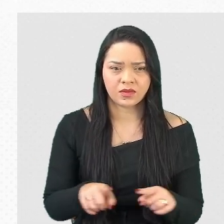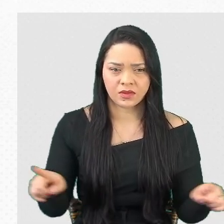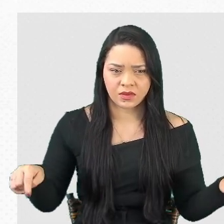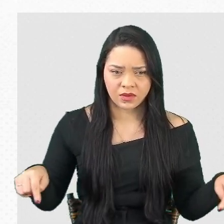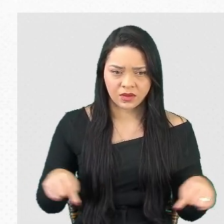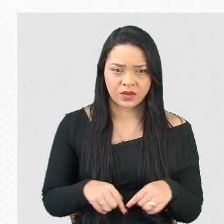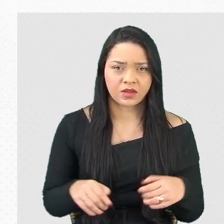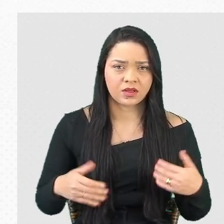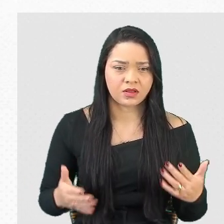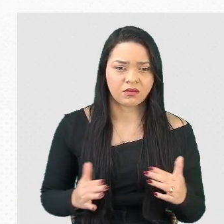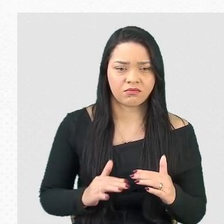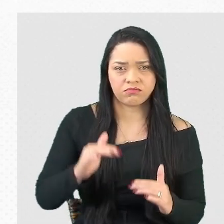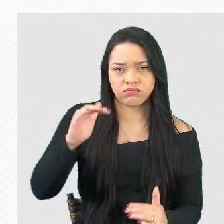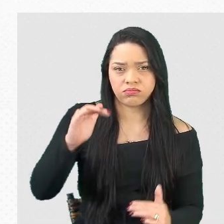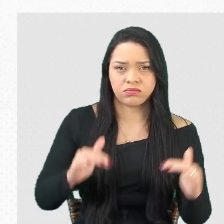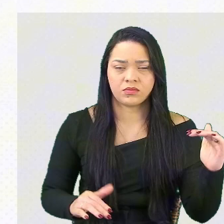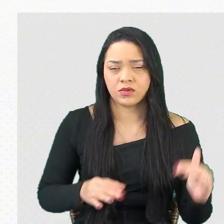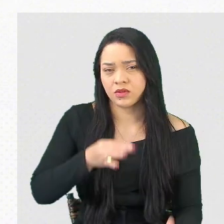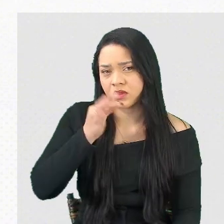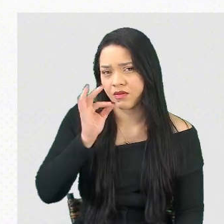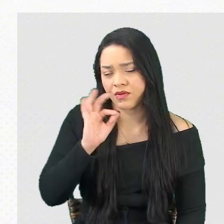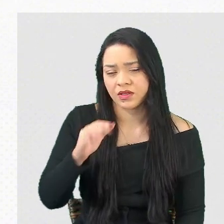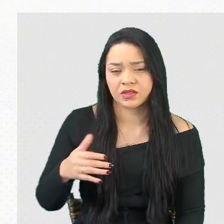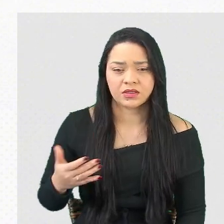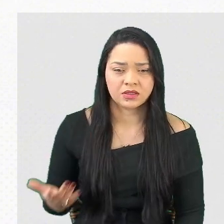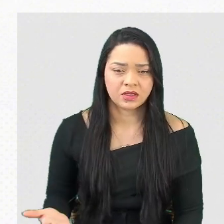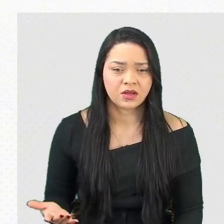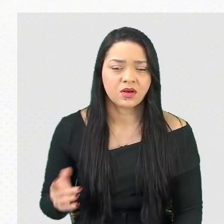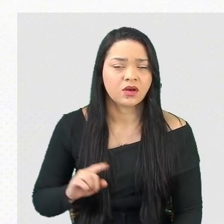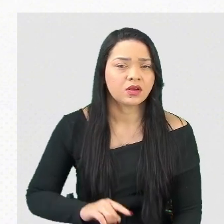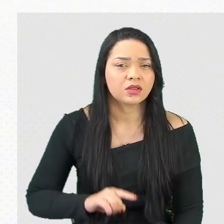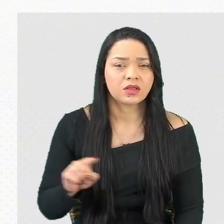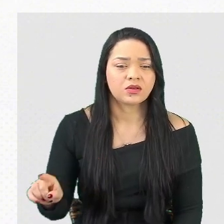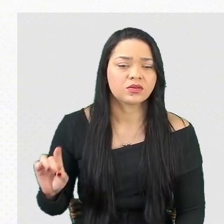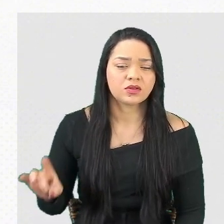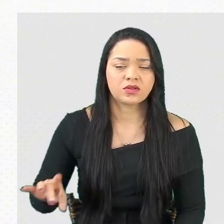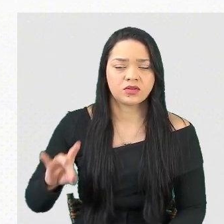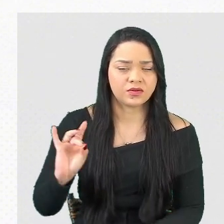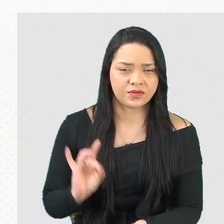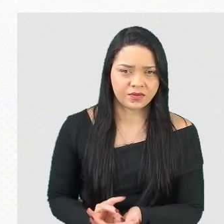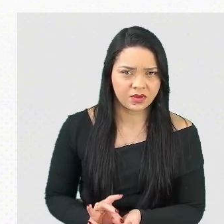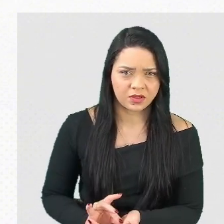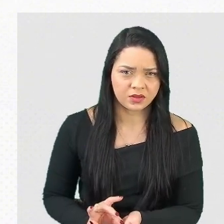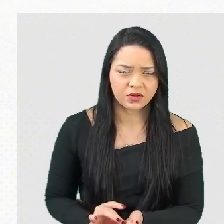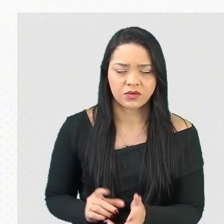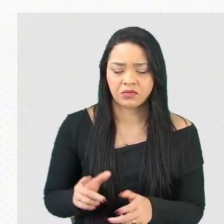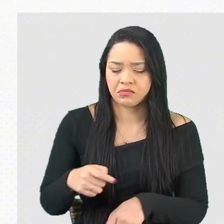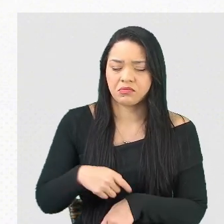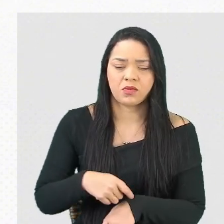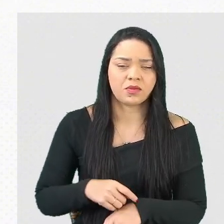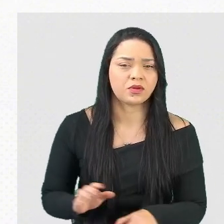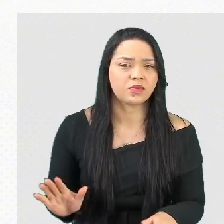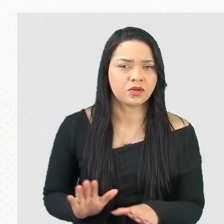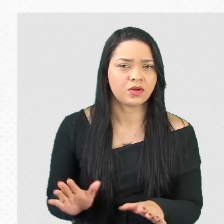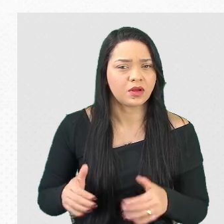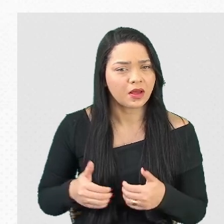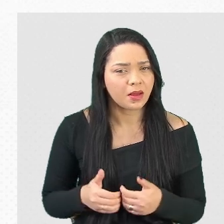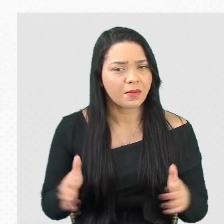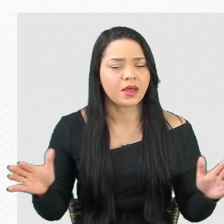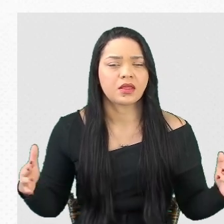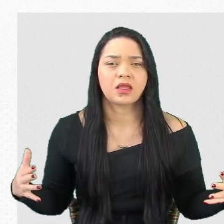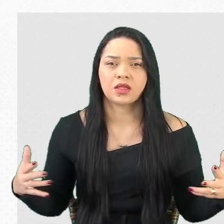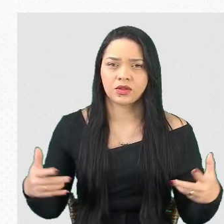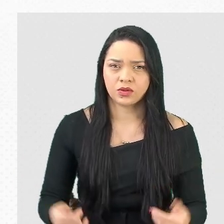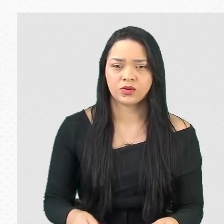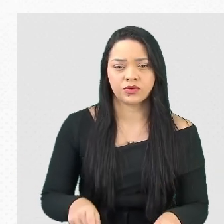os salões e os cafés. Então, não estavam de fato no mesmo momento. Eles eram abertos a todos,